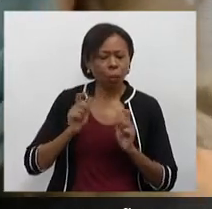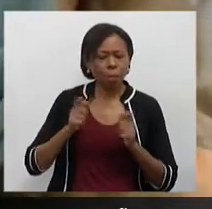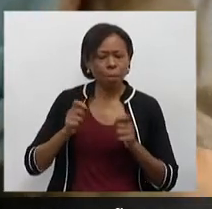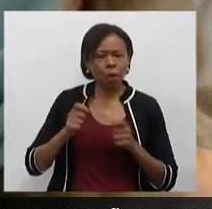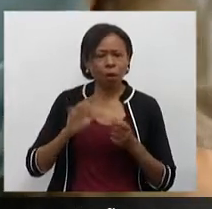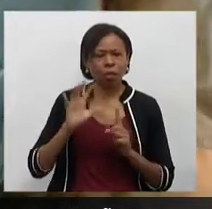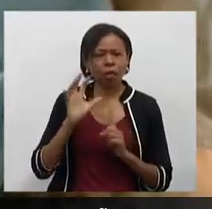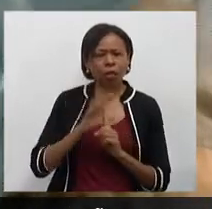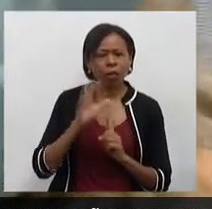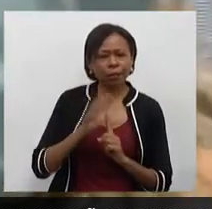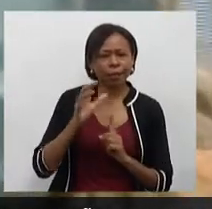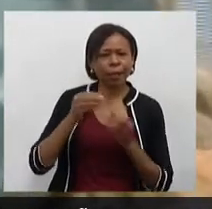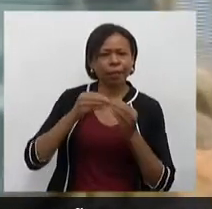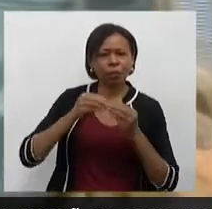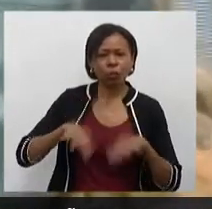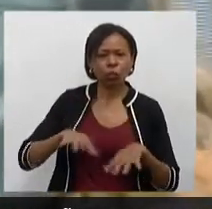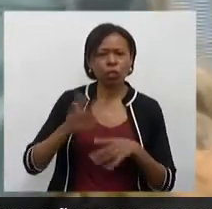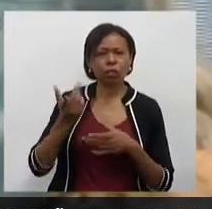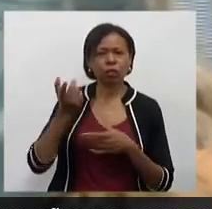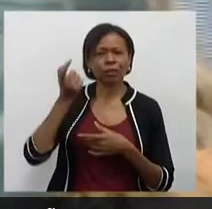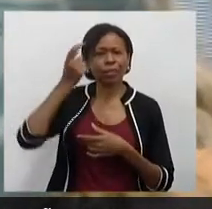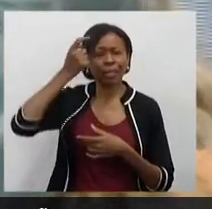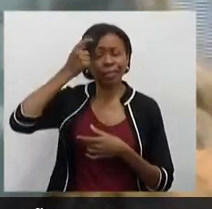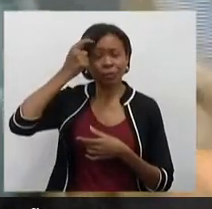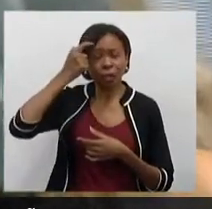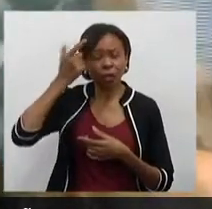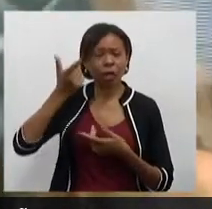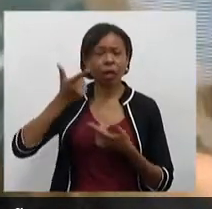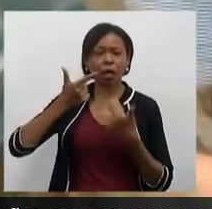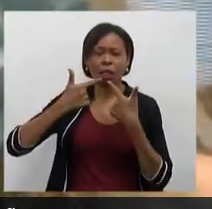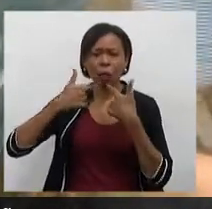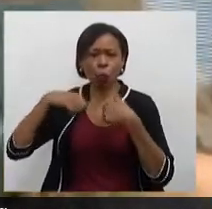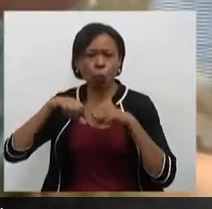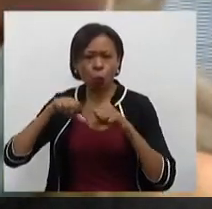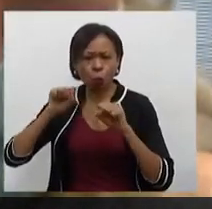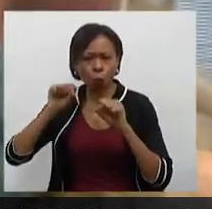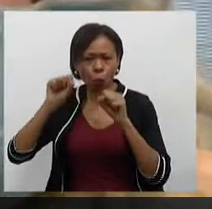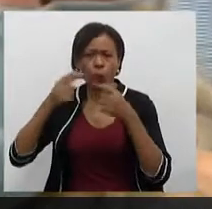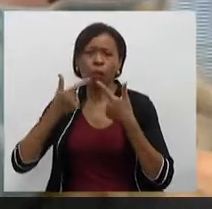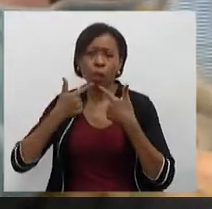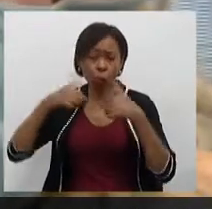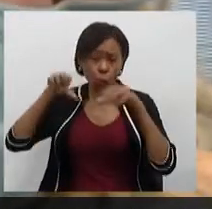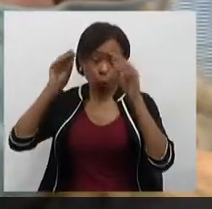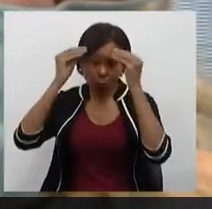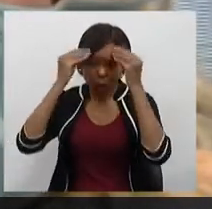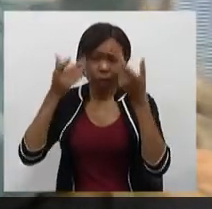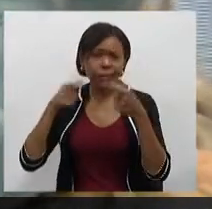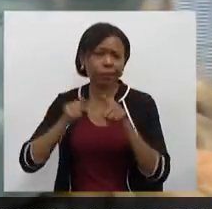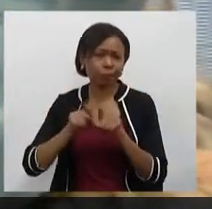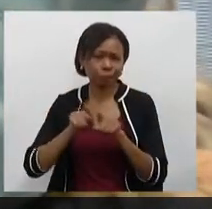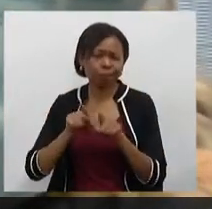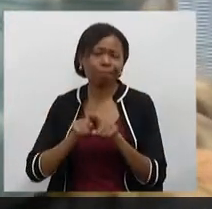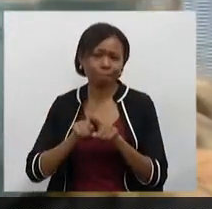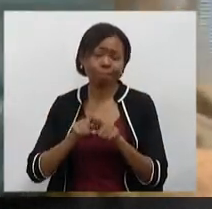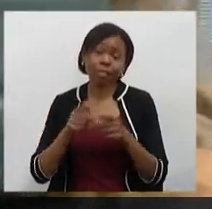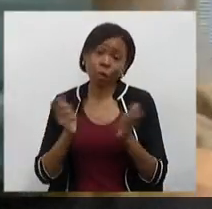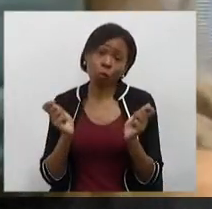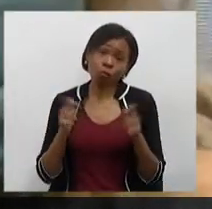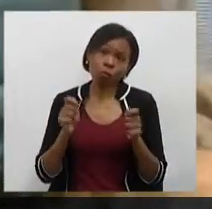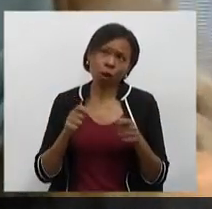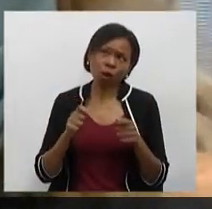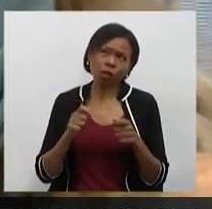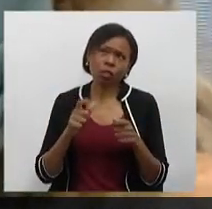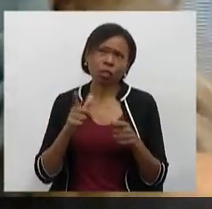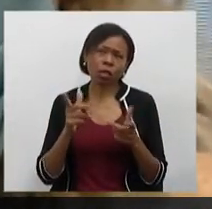que deve ser registrado conforme as especificidades. Então, ele podendo entrar também, de acordo aí com o critério